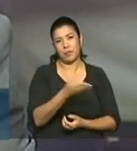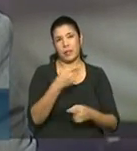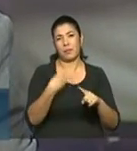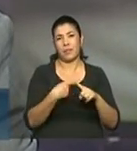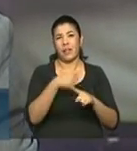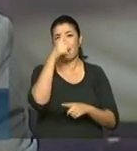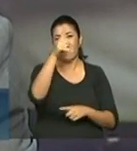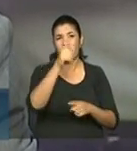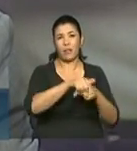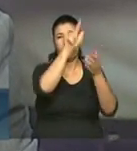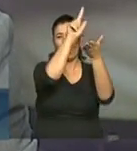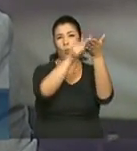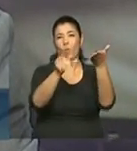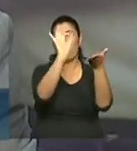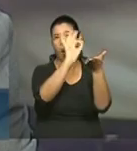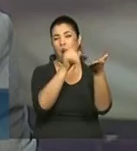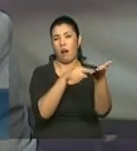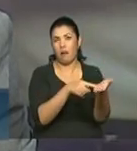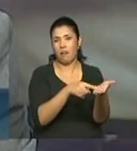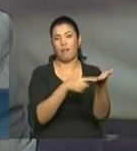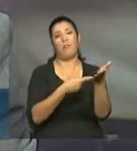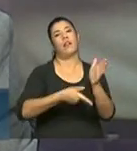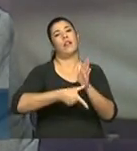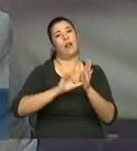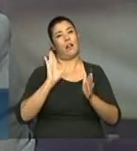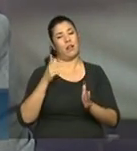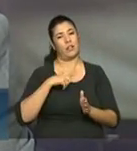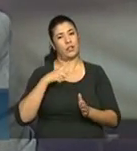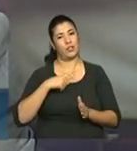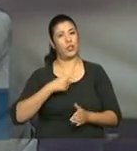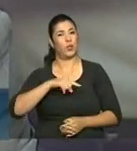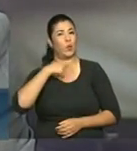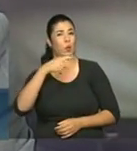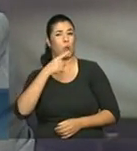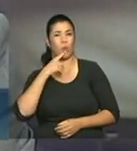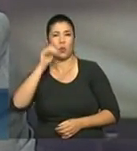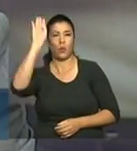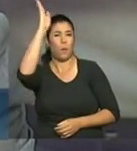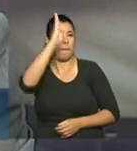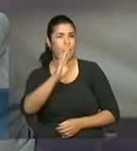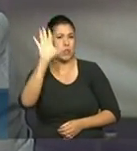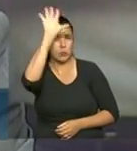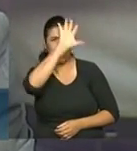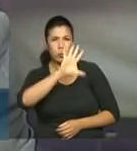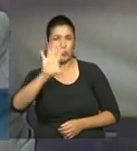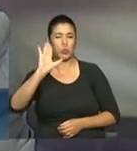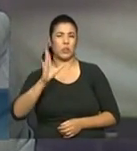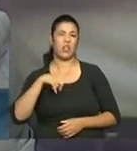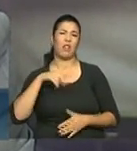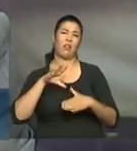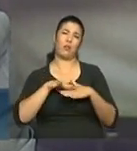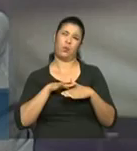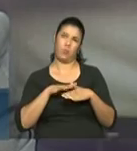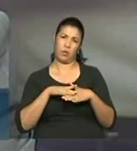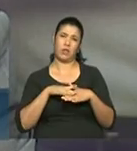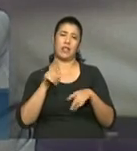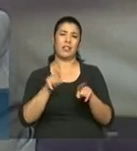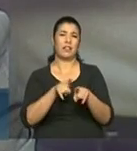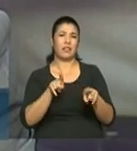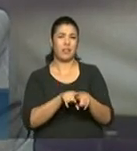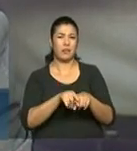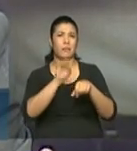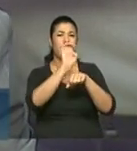de maior vazio. Então, assim, não há dúvida, porque nós já tivemos hanseníase em todo o país. Em todo o país, inclusive nos